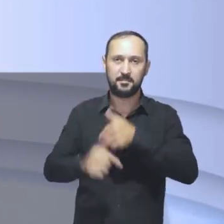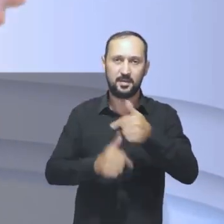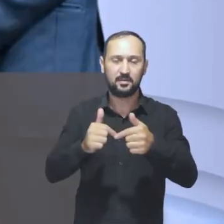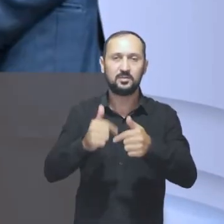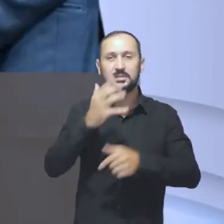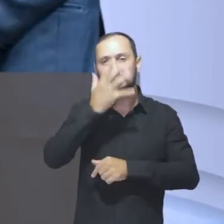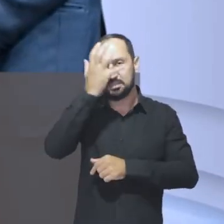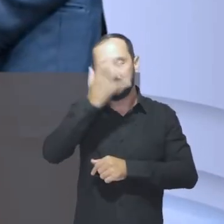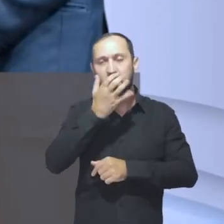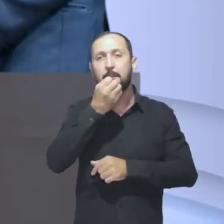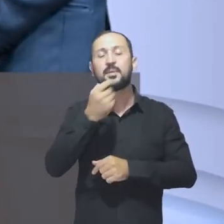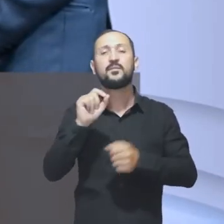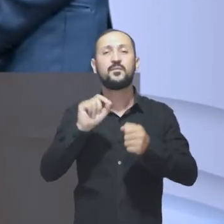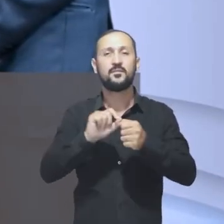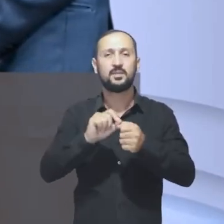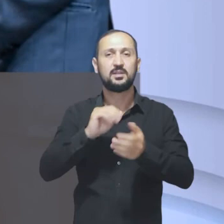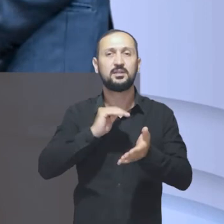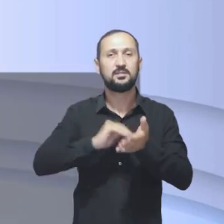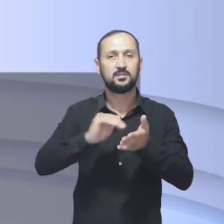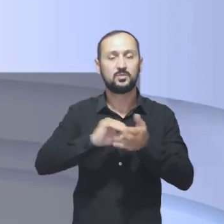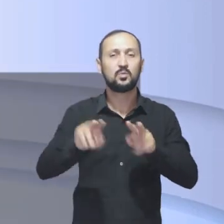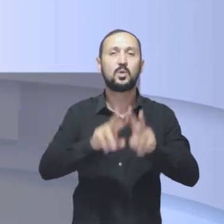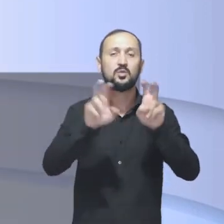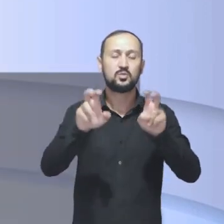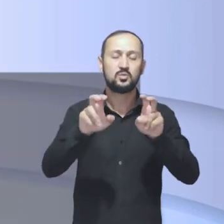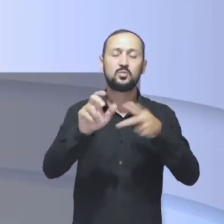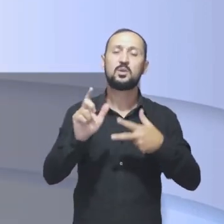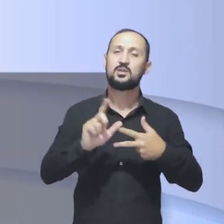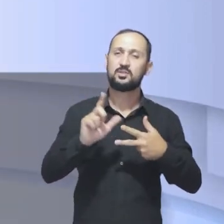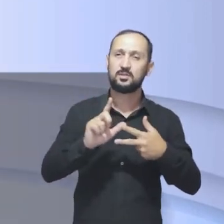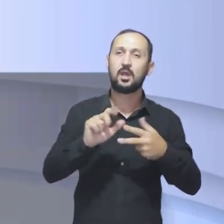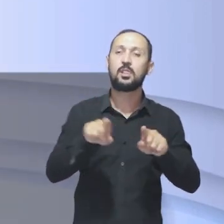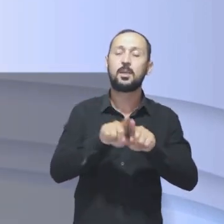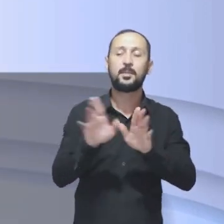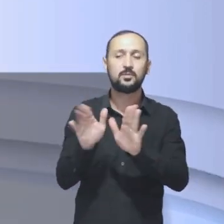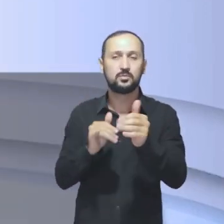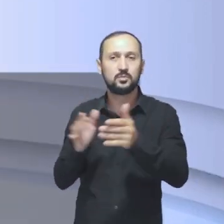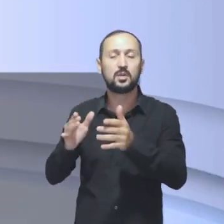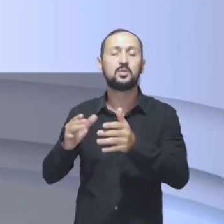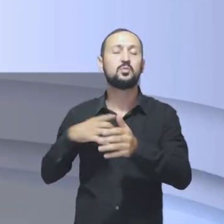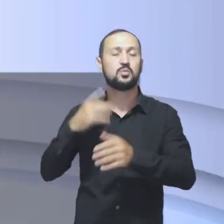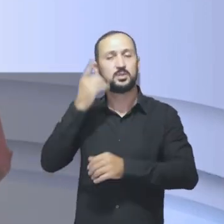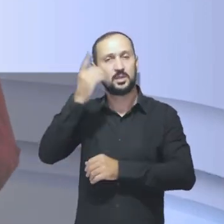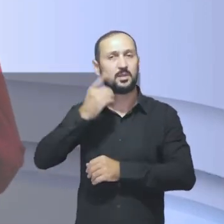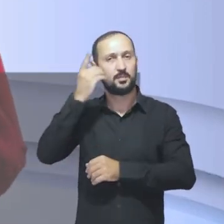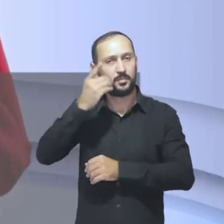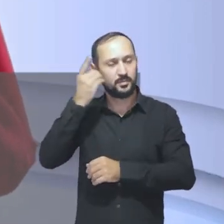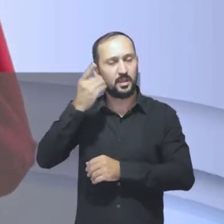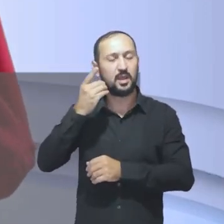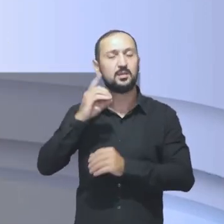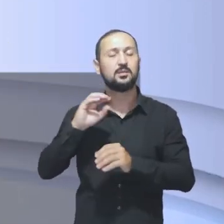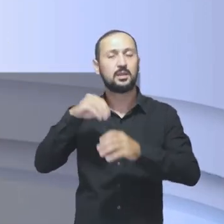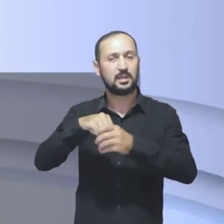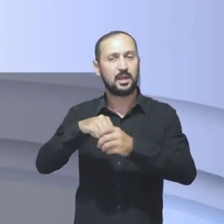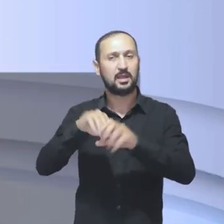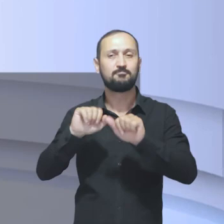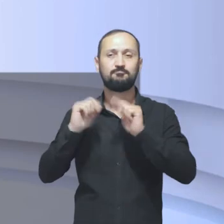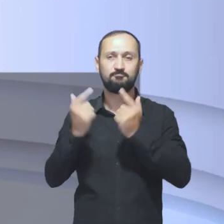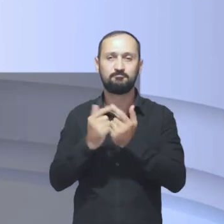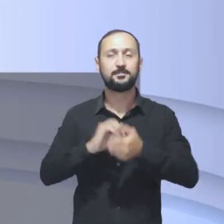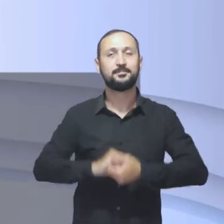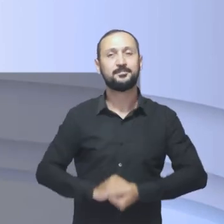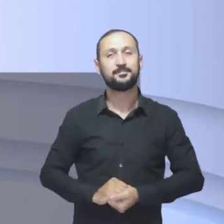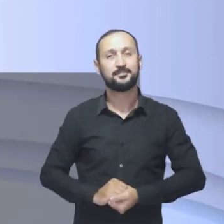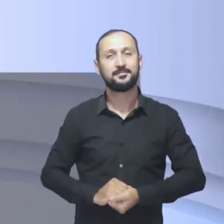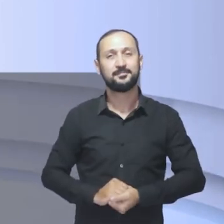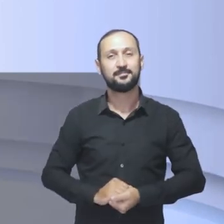e bem desenvolvido da Secretaria de Assuntos Legislativos e dos gabinetes dos nossos parlamentares de toda a Casa de Leis. O Caminho Legal